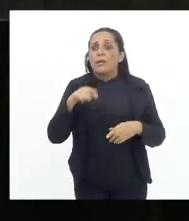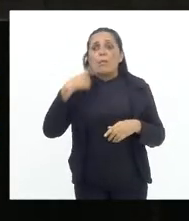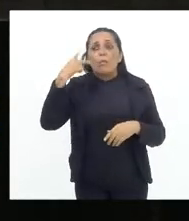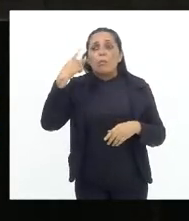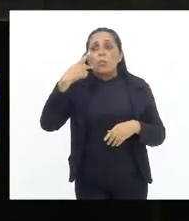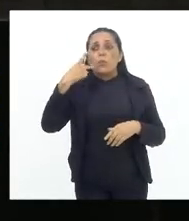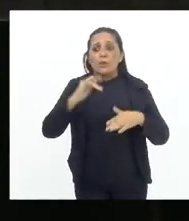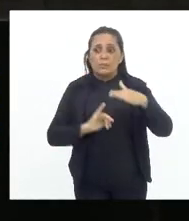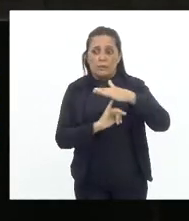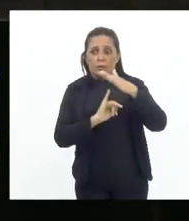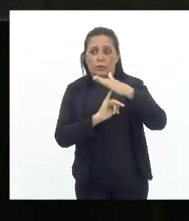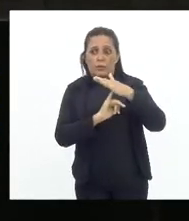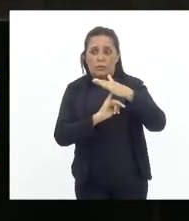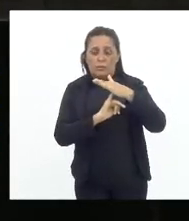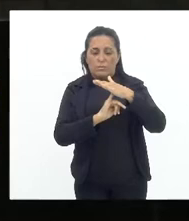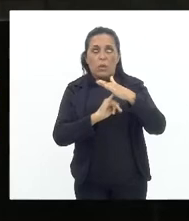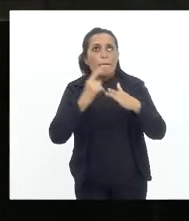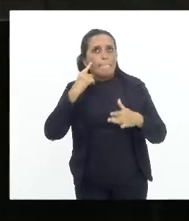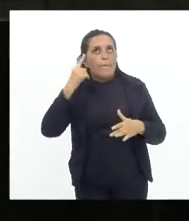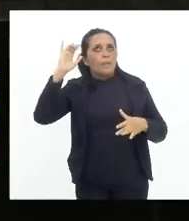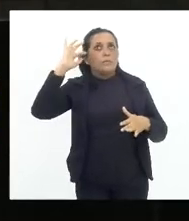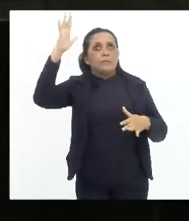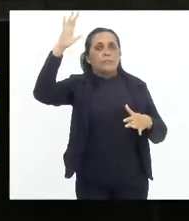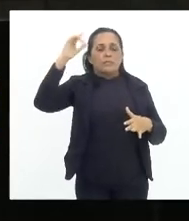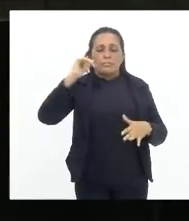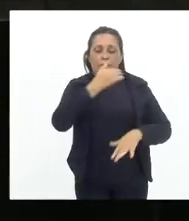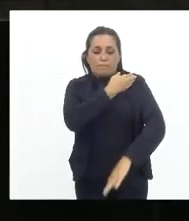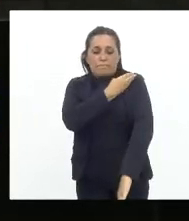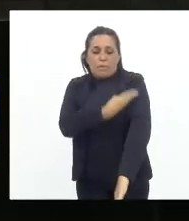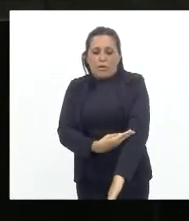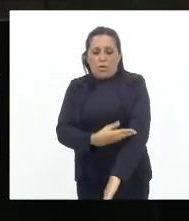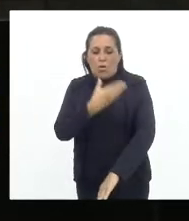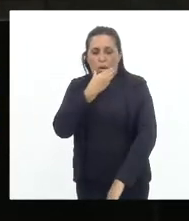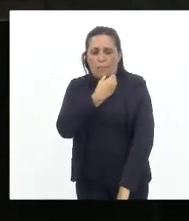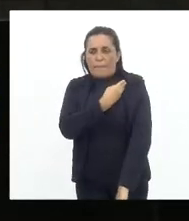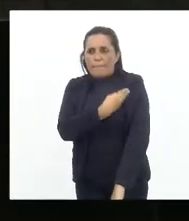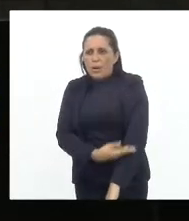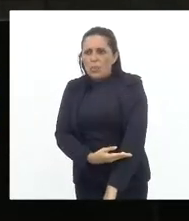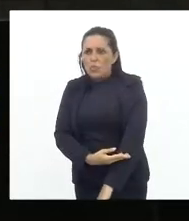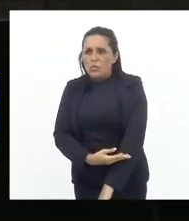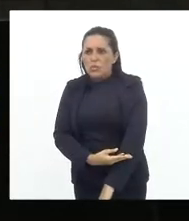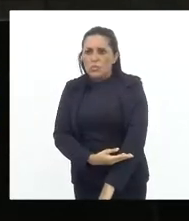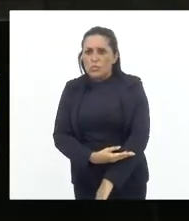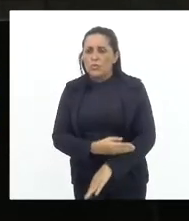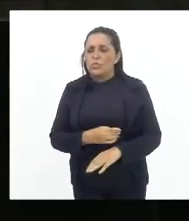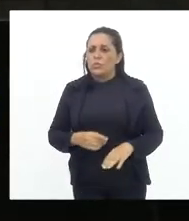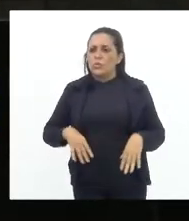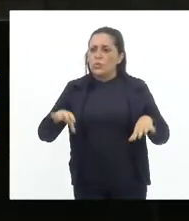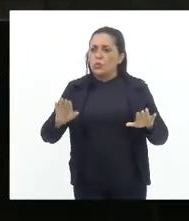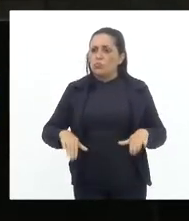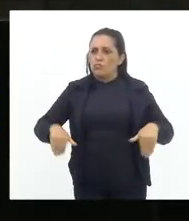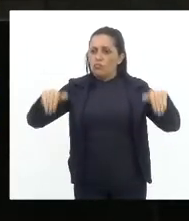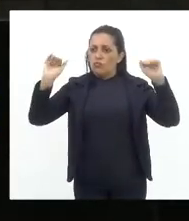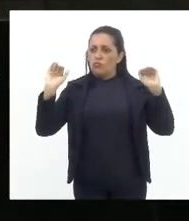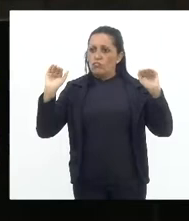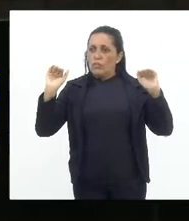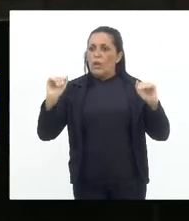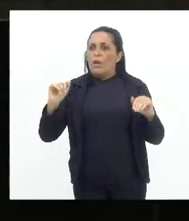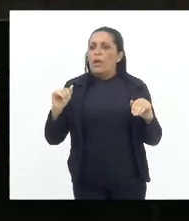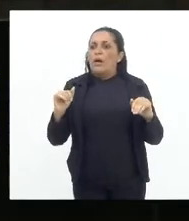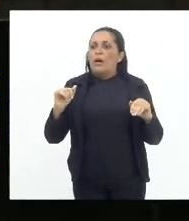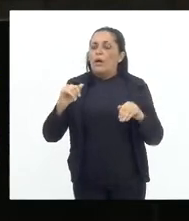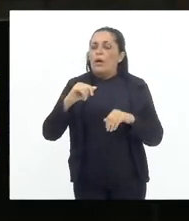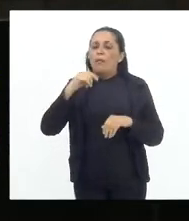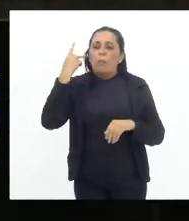historicamente por uma branquitude em especial homens brancos de um brancos de uma elite política e econômica brasileira